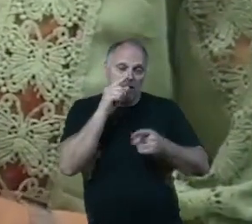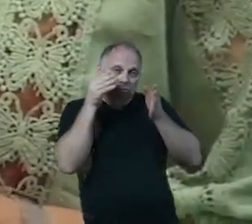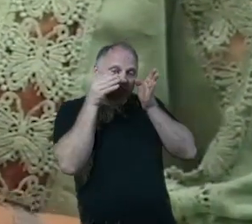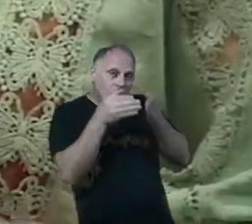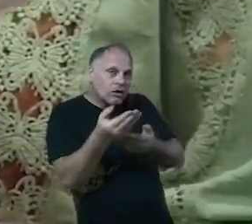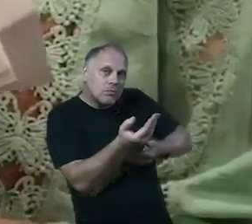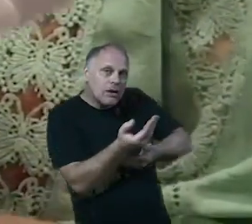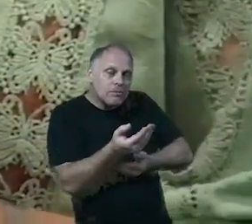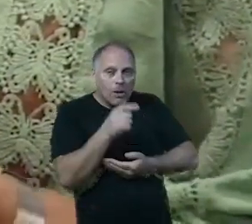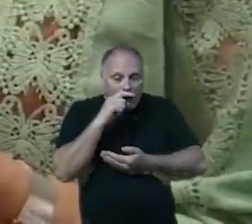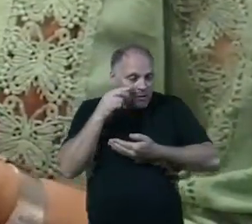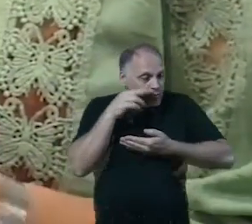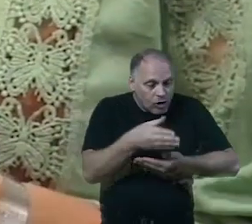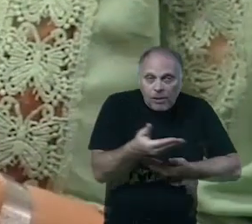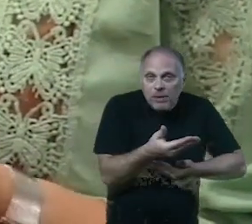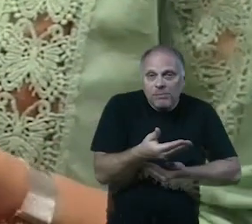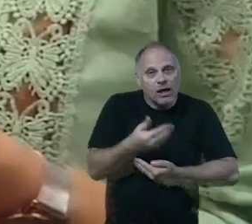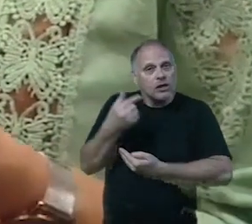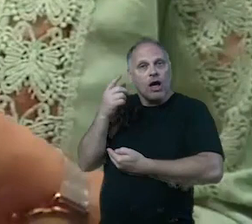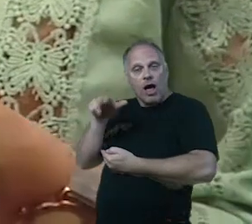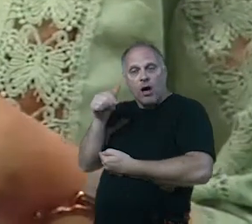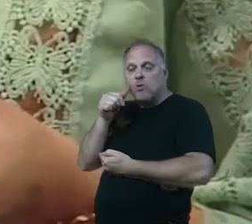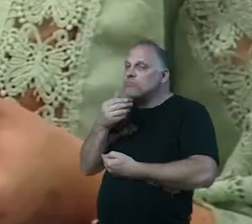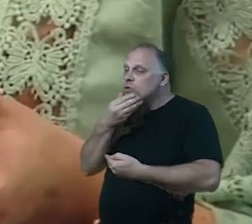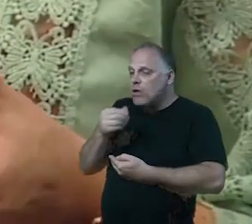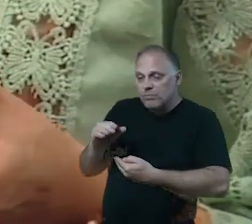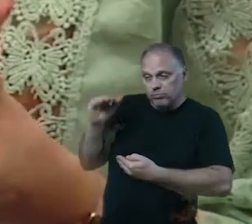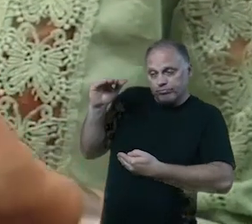ter esse olhar para essa criança também é bem importante, assim,